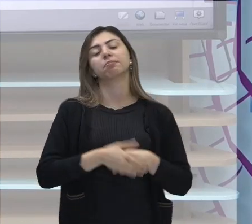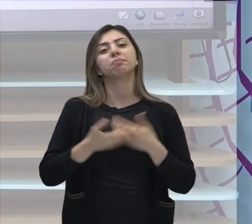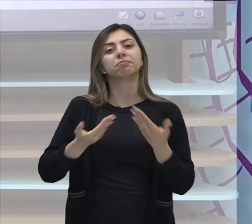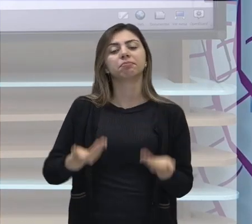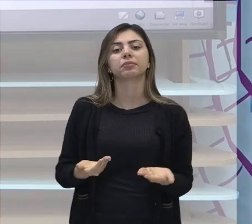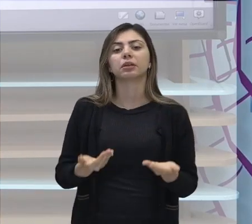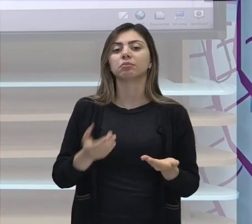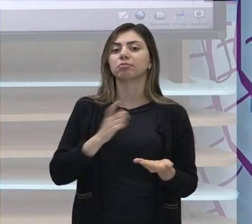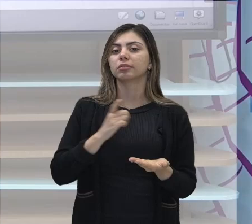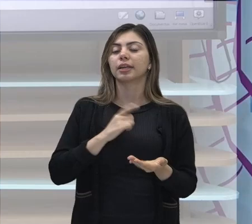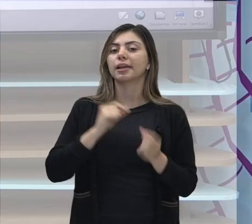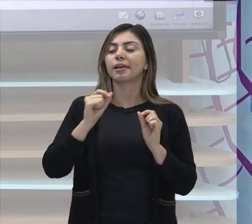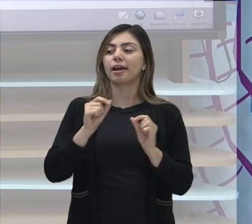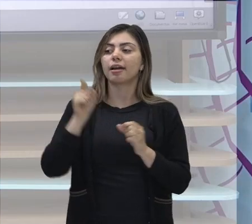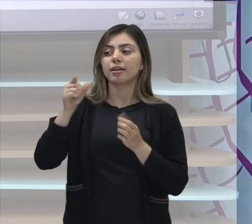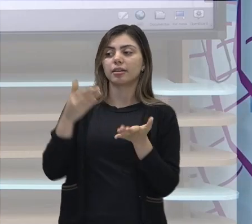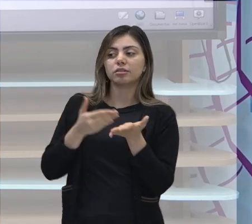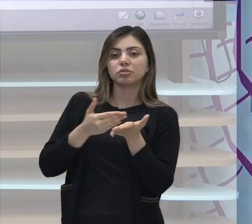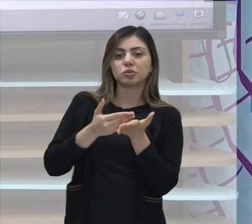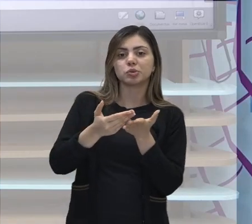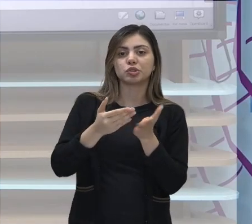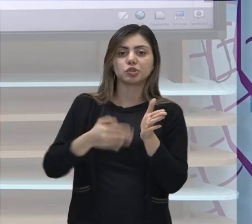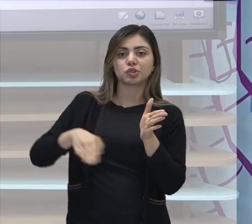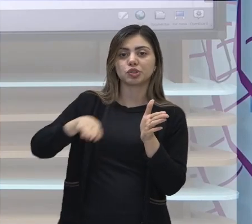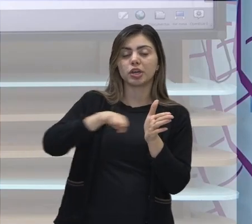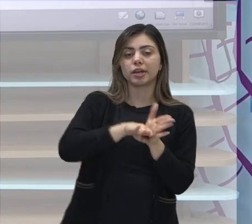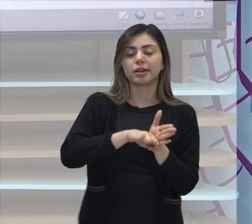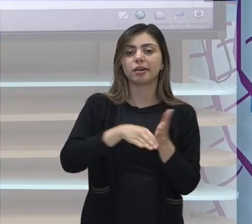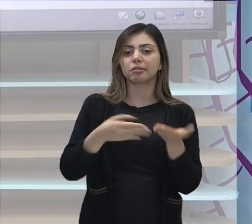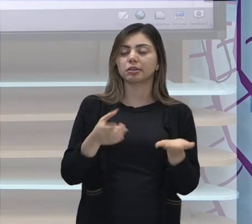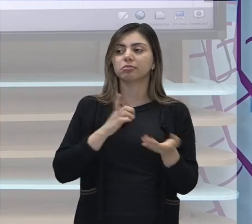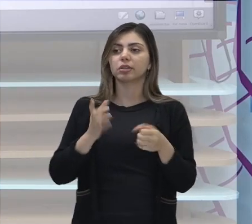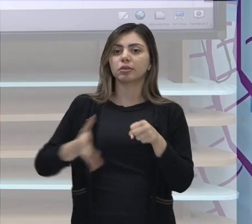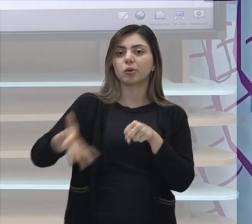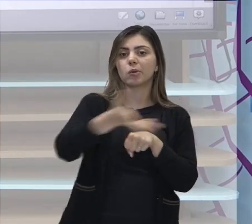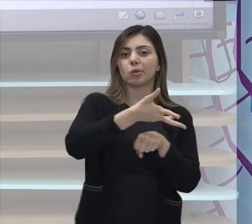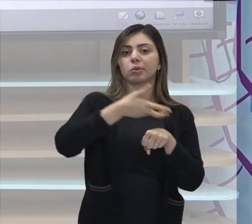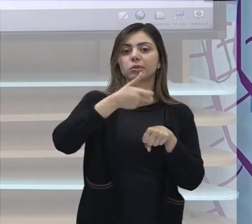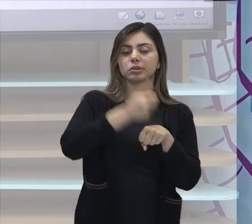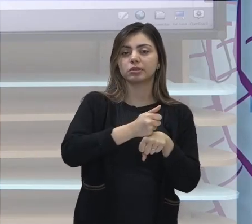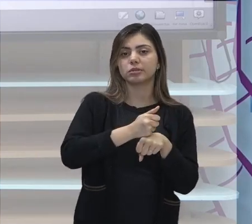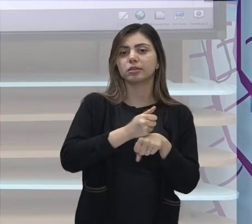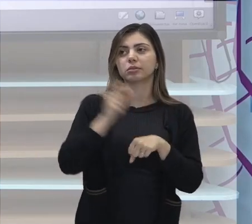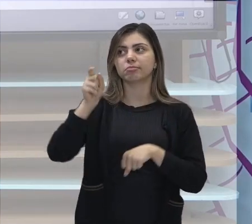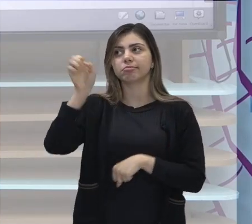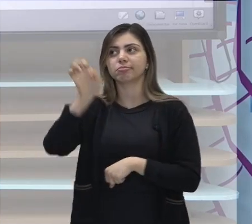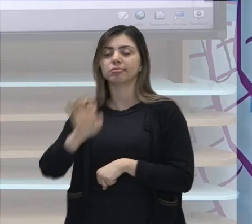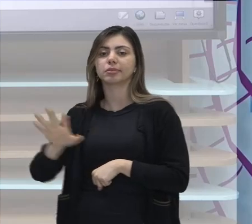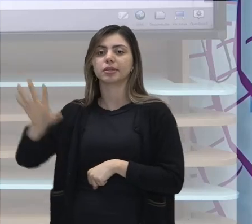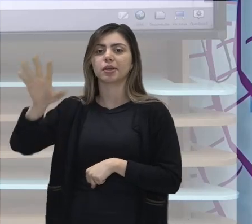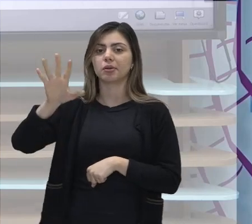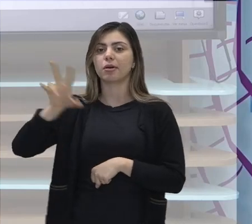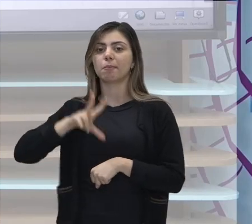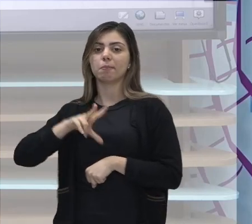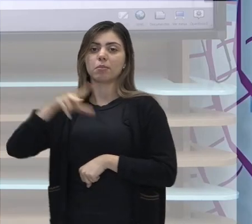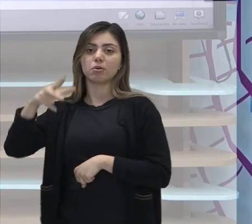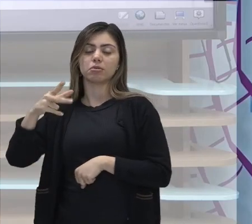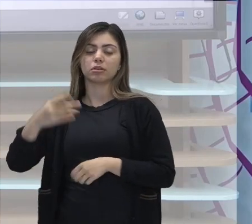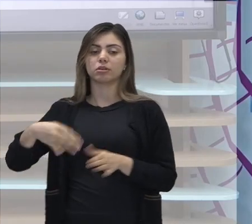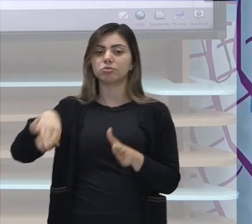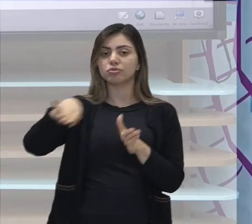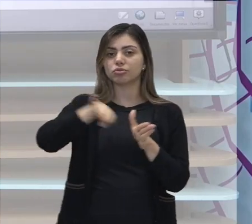tem esse primeiro contato entre colonizador, né, europeu, português